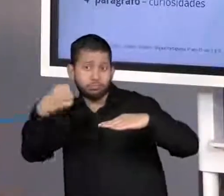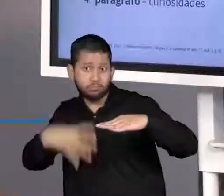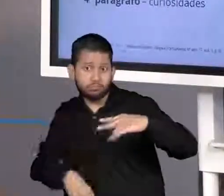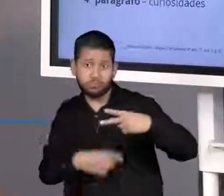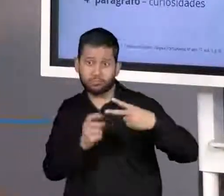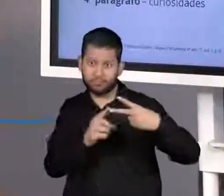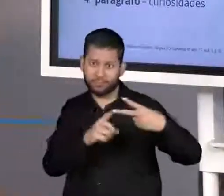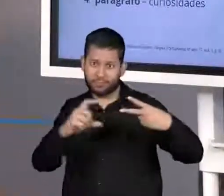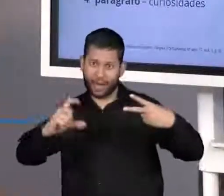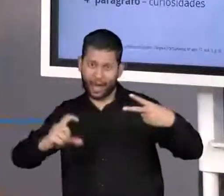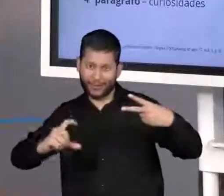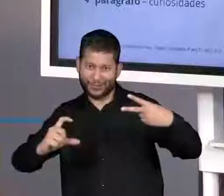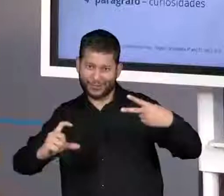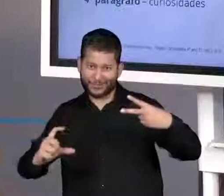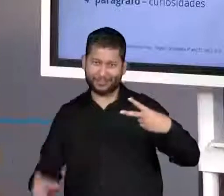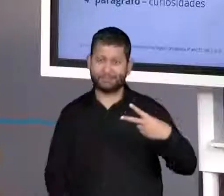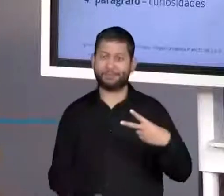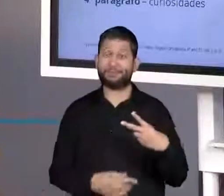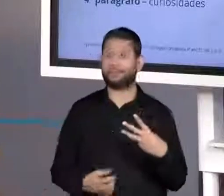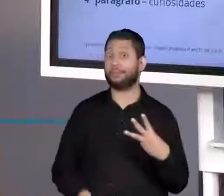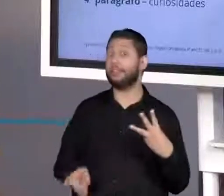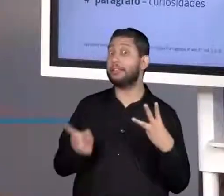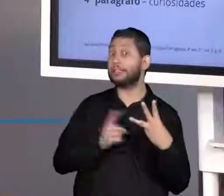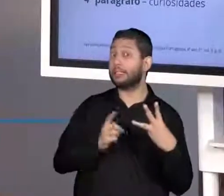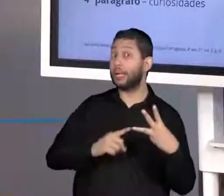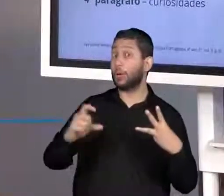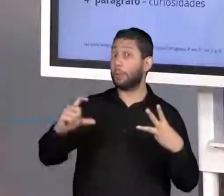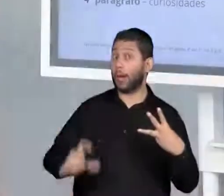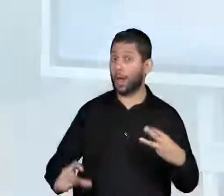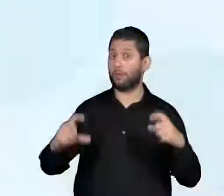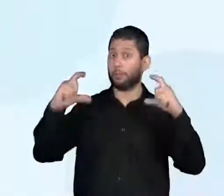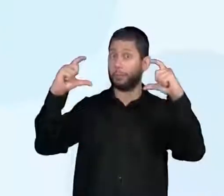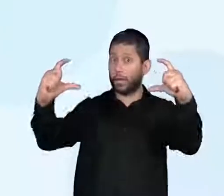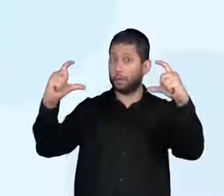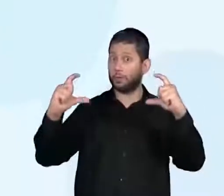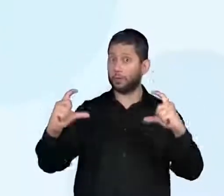bem. Vamos aí para nosso terceiro parágrafo.